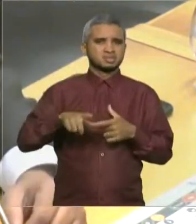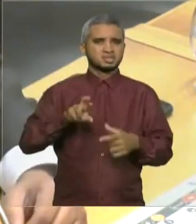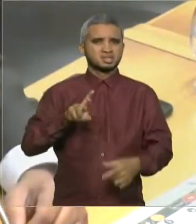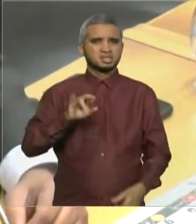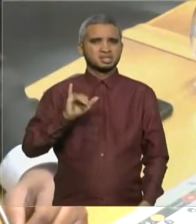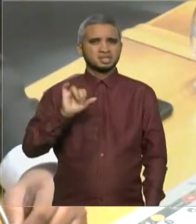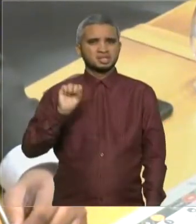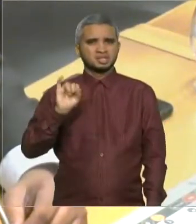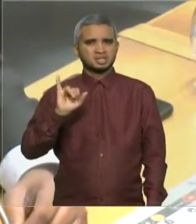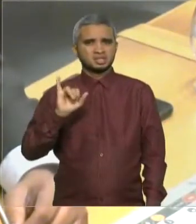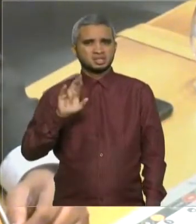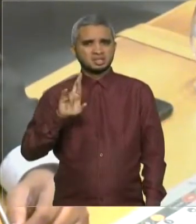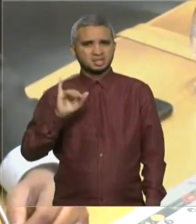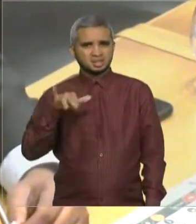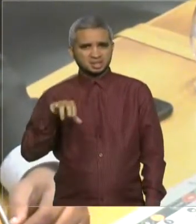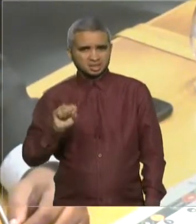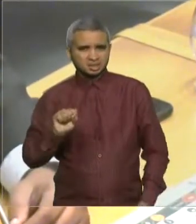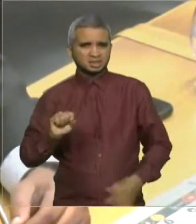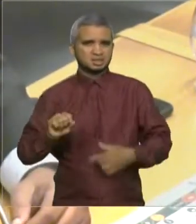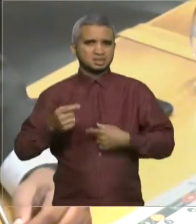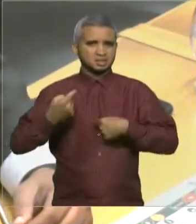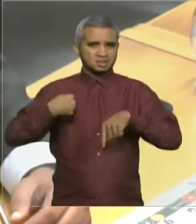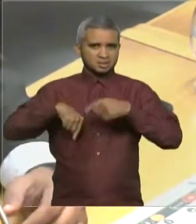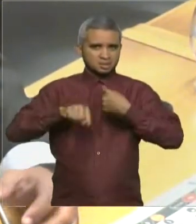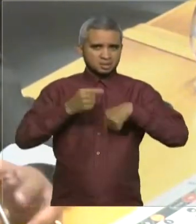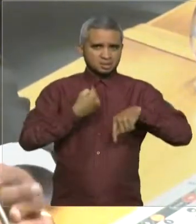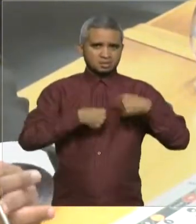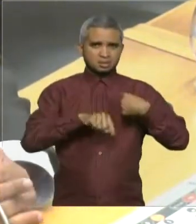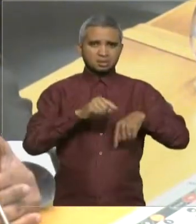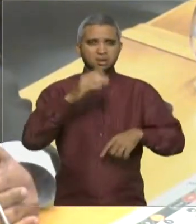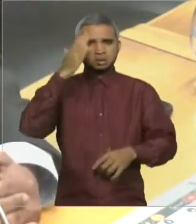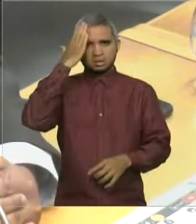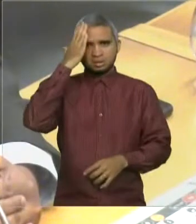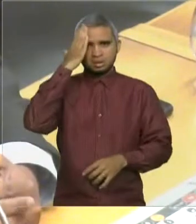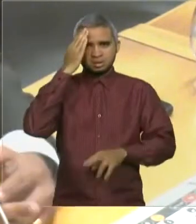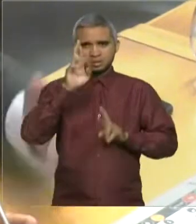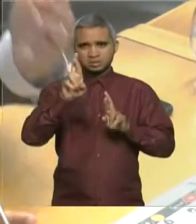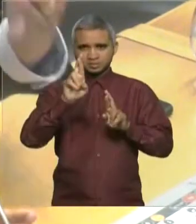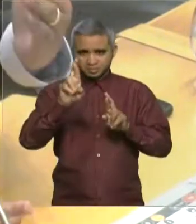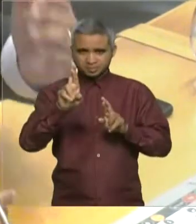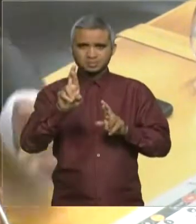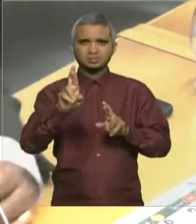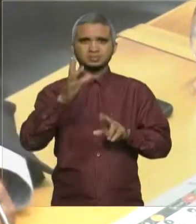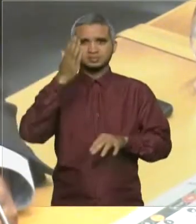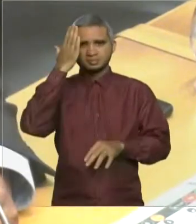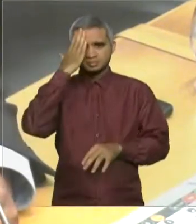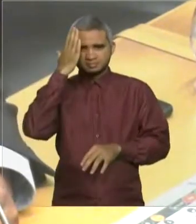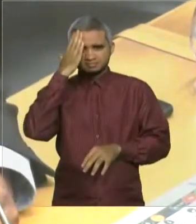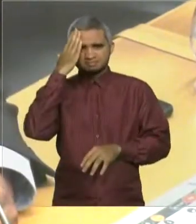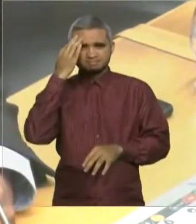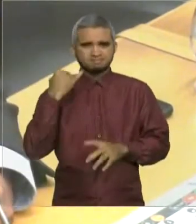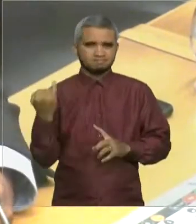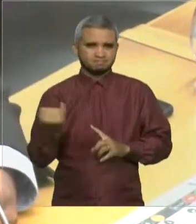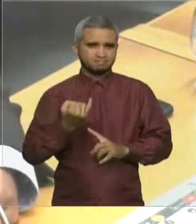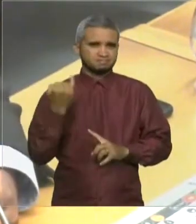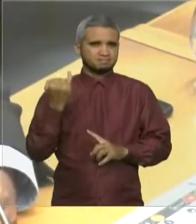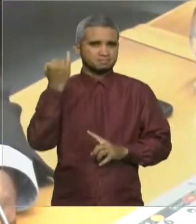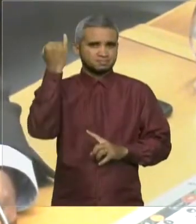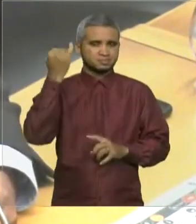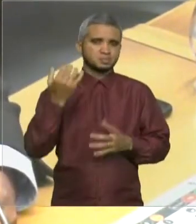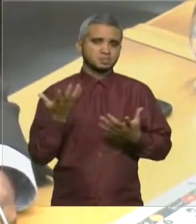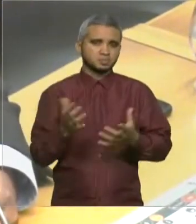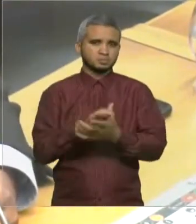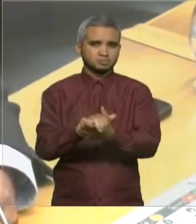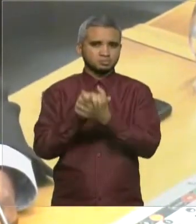serviço traz. A dignidade, a esperança. Então, a gente fica muito feliz. Parabenizo sua fala, parabenizo o